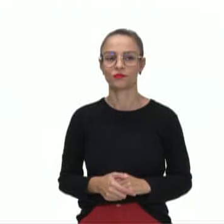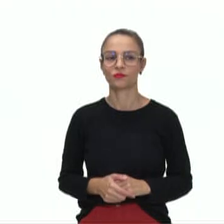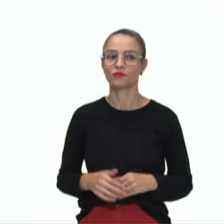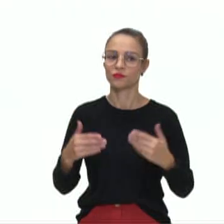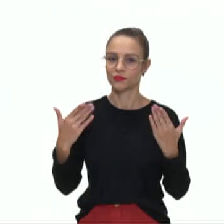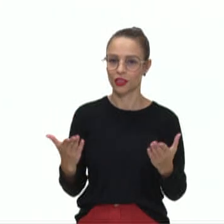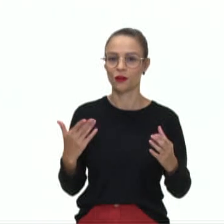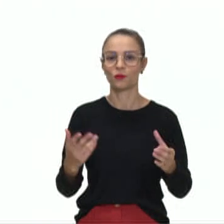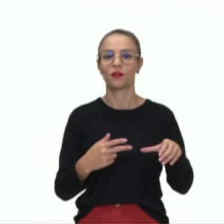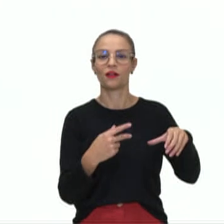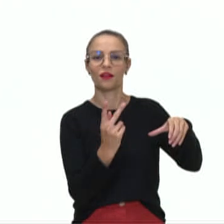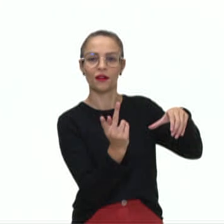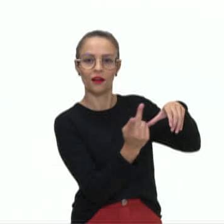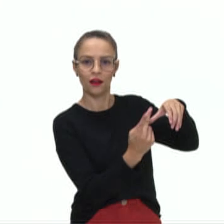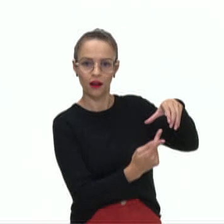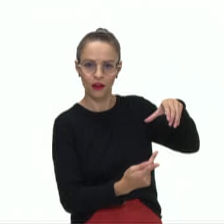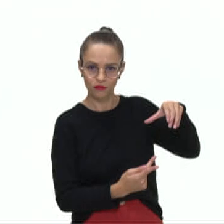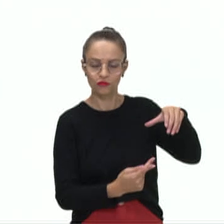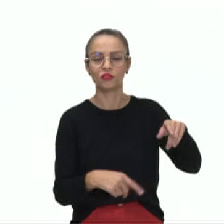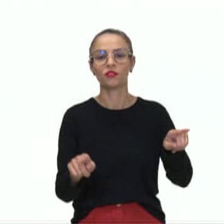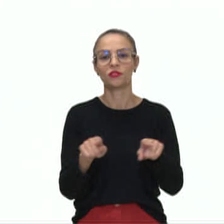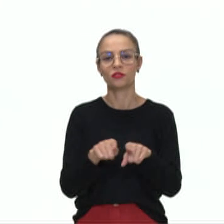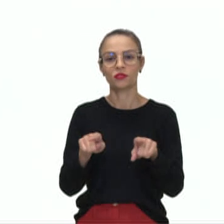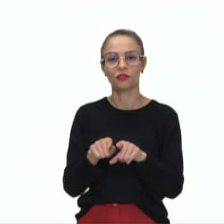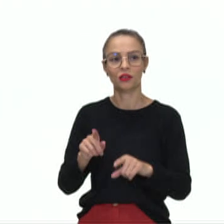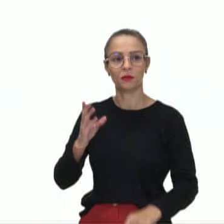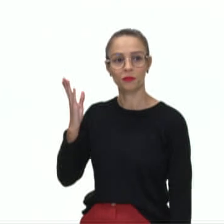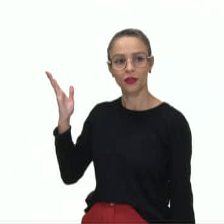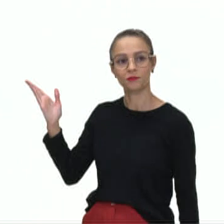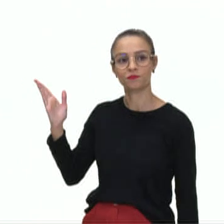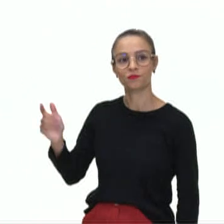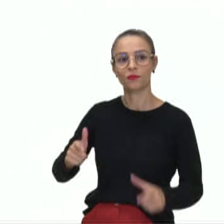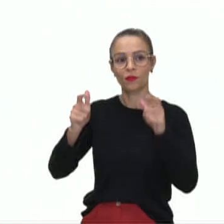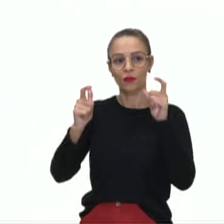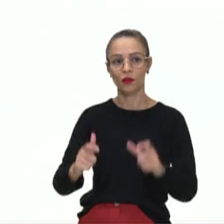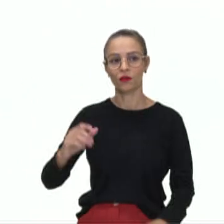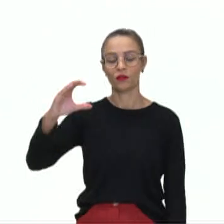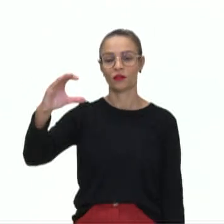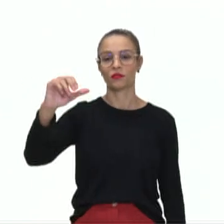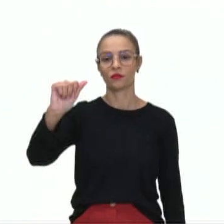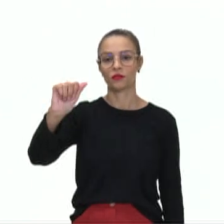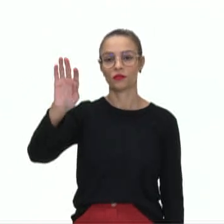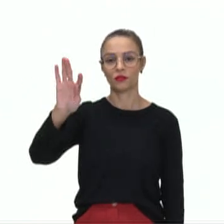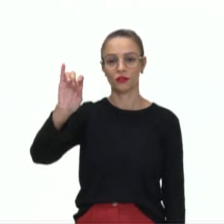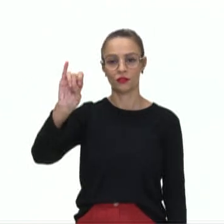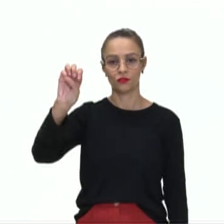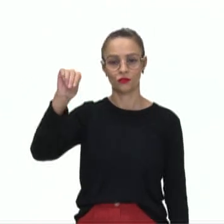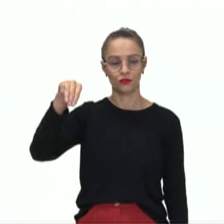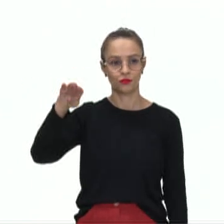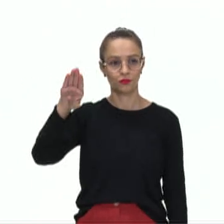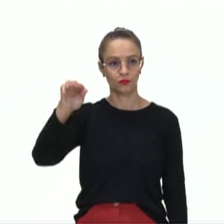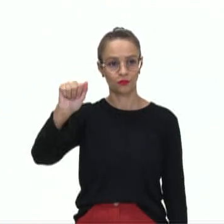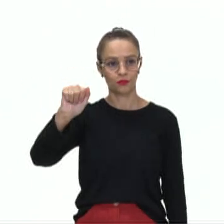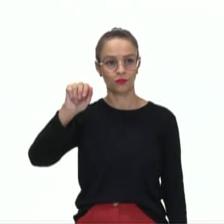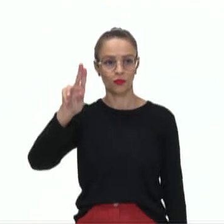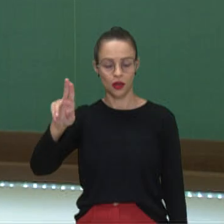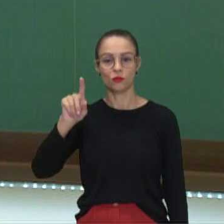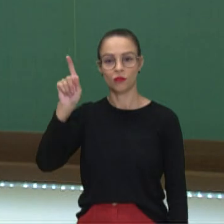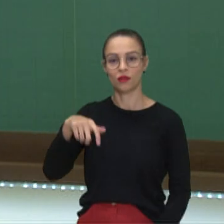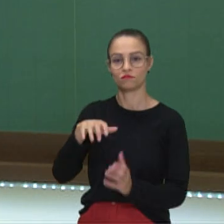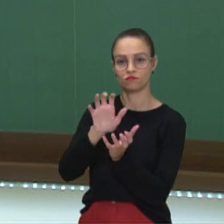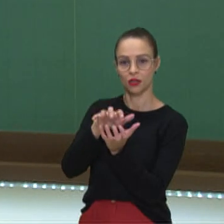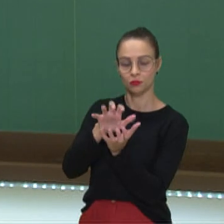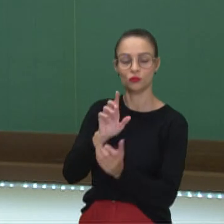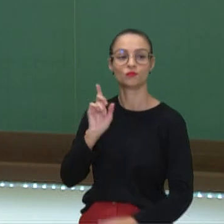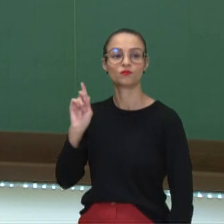Então, arte rupestre, aqui um outro exemplo, né, no Parque Nacional do Catimbau. Então, a gente percebe bem essas formas geométricas, né?